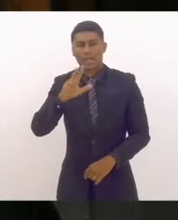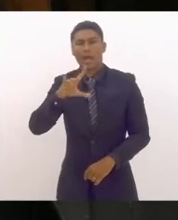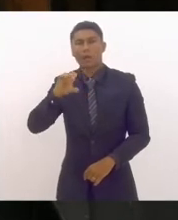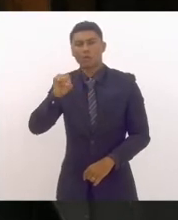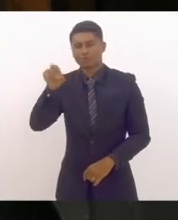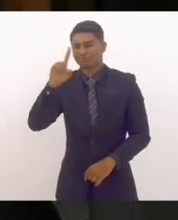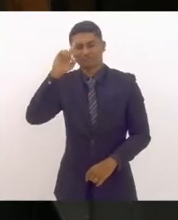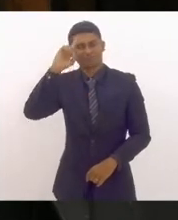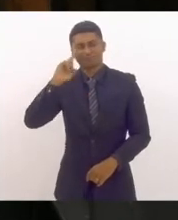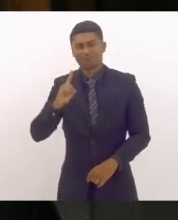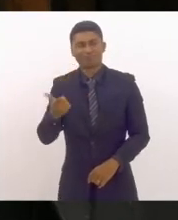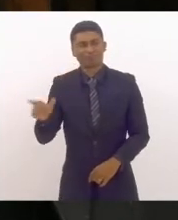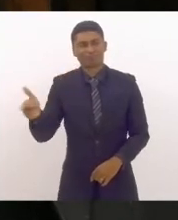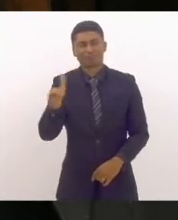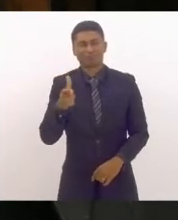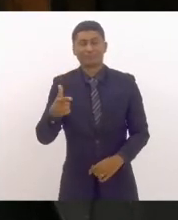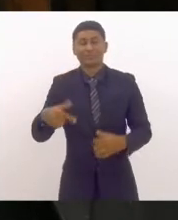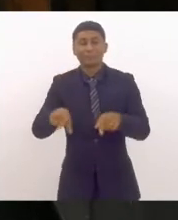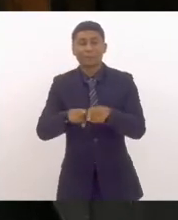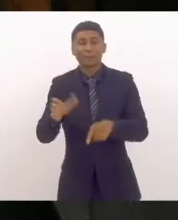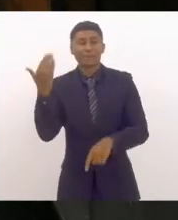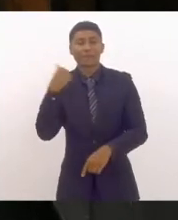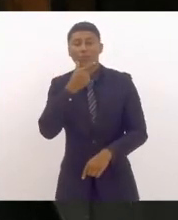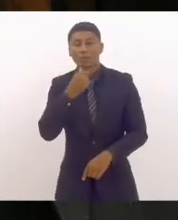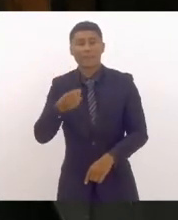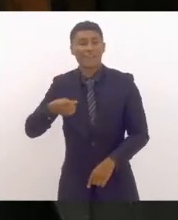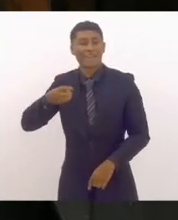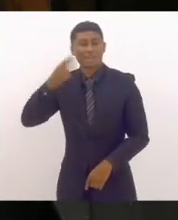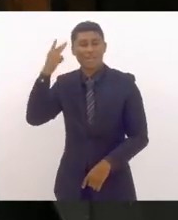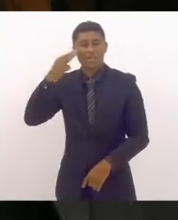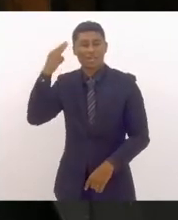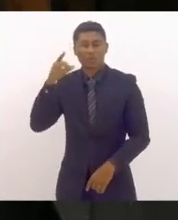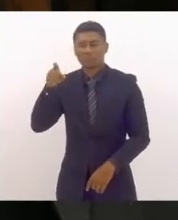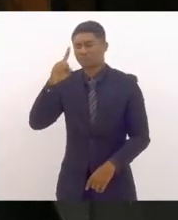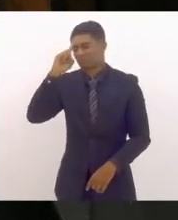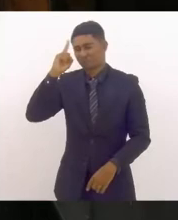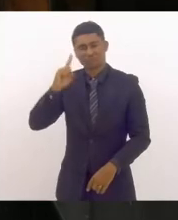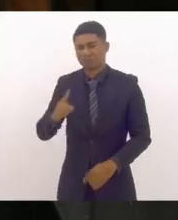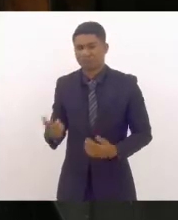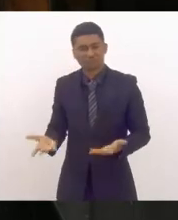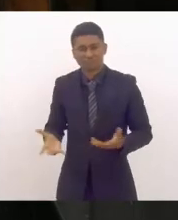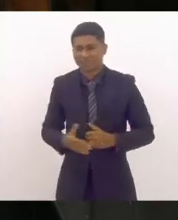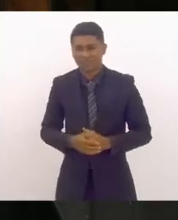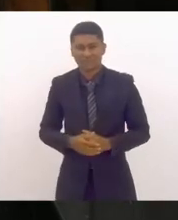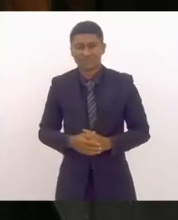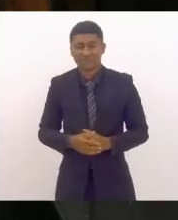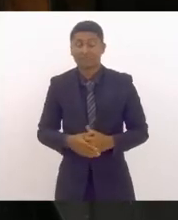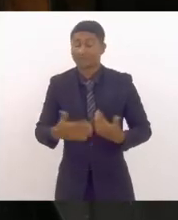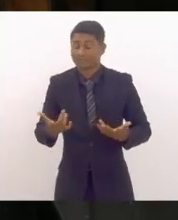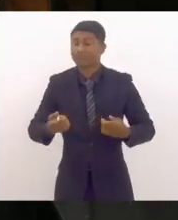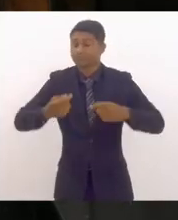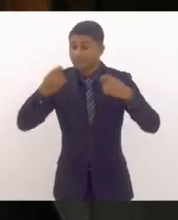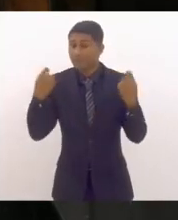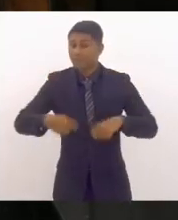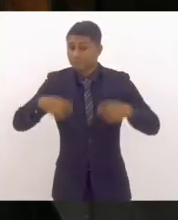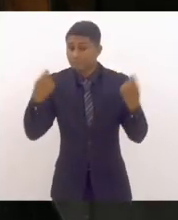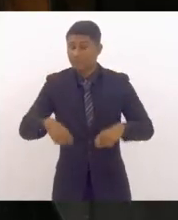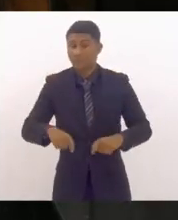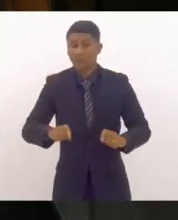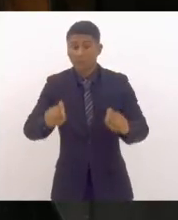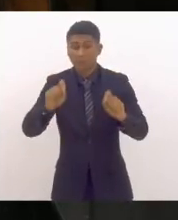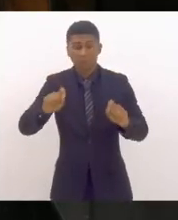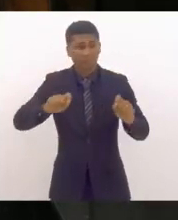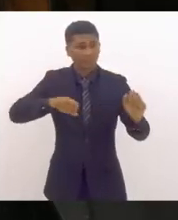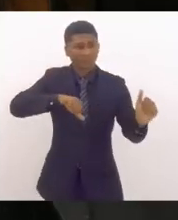o que não tinha o governo vídeo é de que é preciso virar a